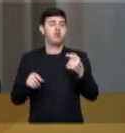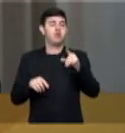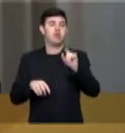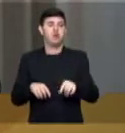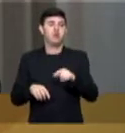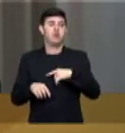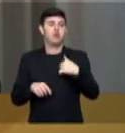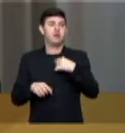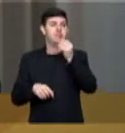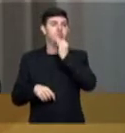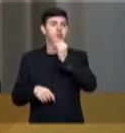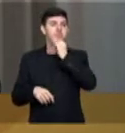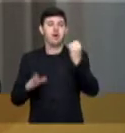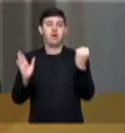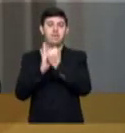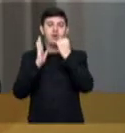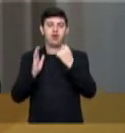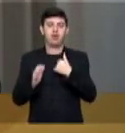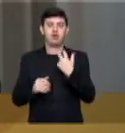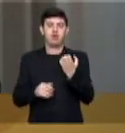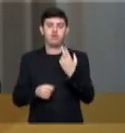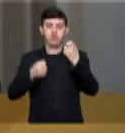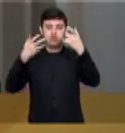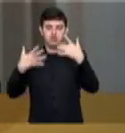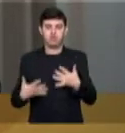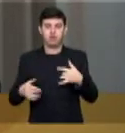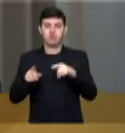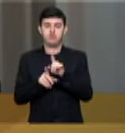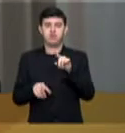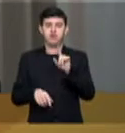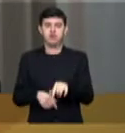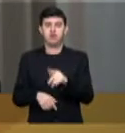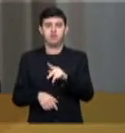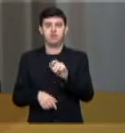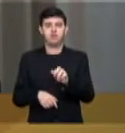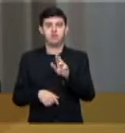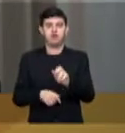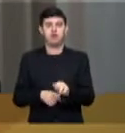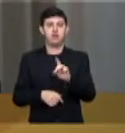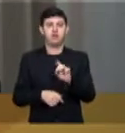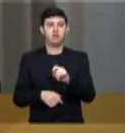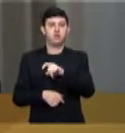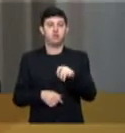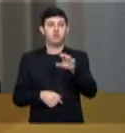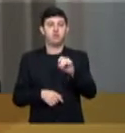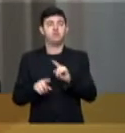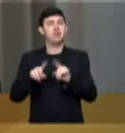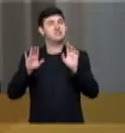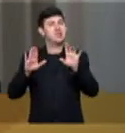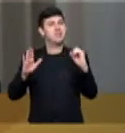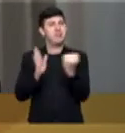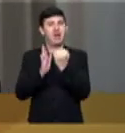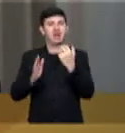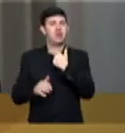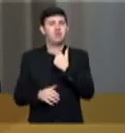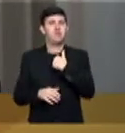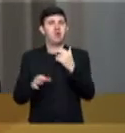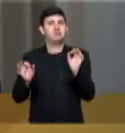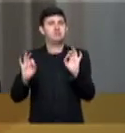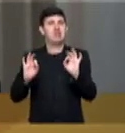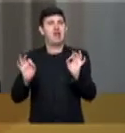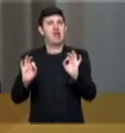que eu falarei ao final aqui dessa sustentação, que é um outro paradoxo inconstitucional, né? Se a marca não pode existir, eu não posso